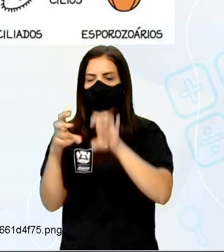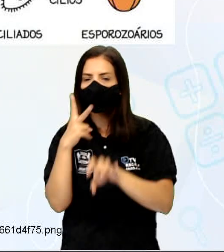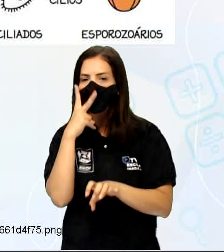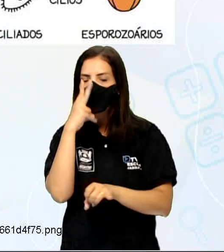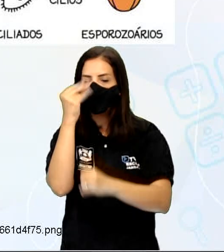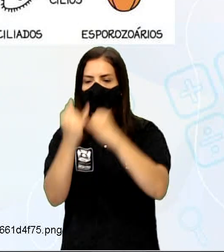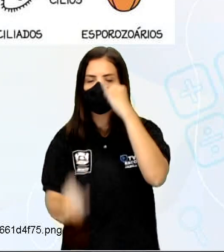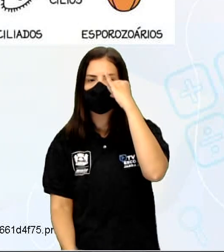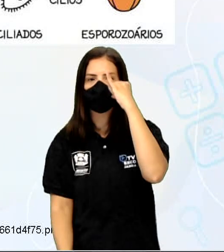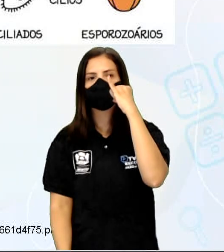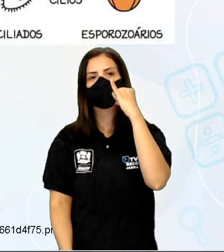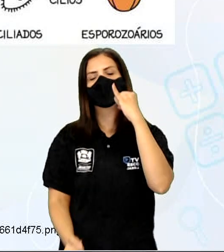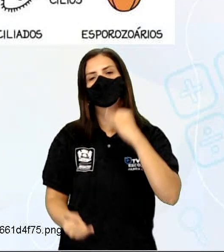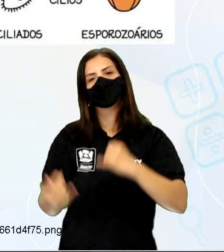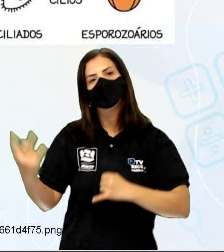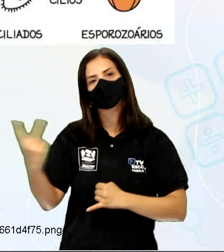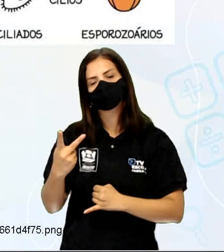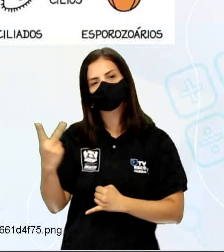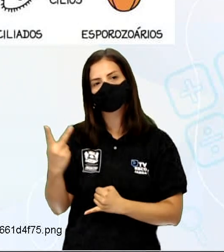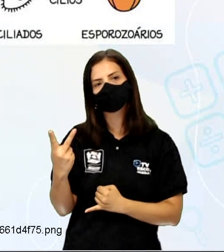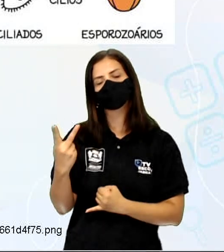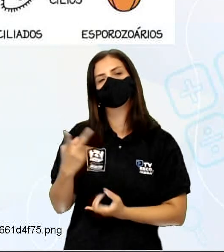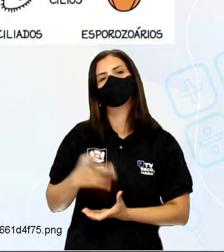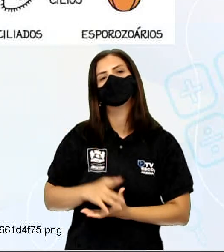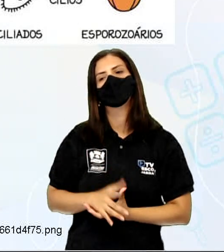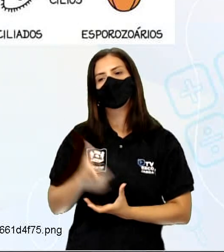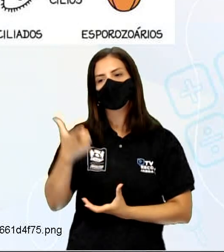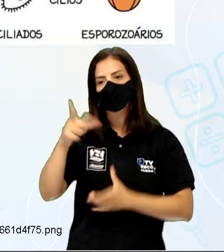entre procariontes e eucariontes, mas a gente consegue ver algumas